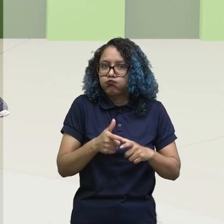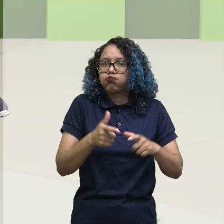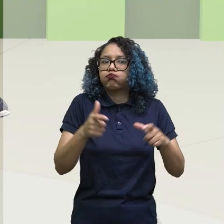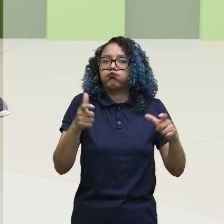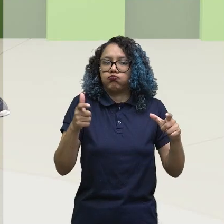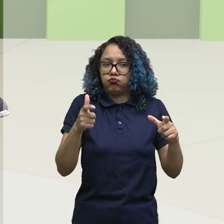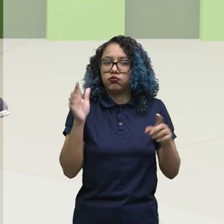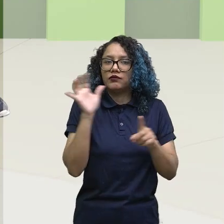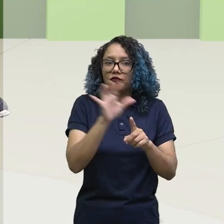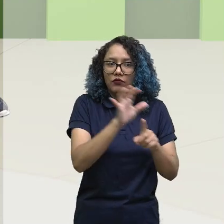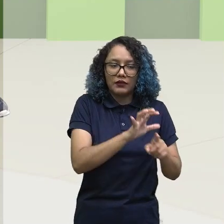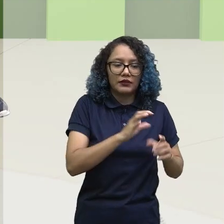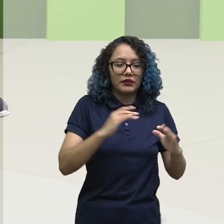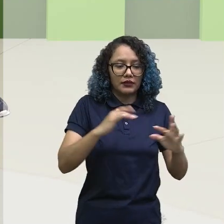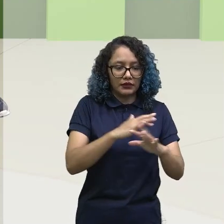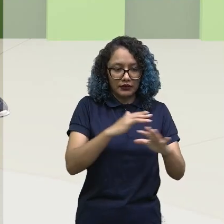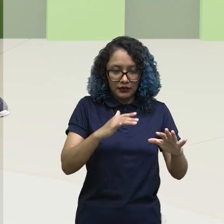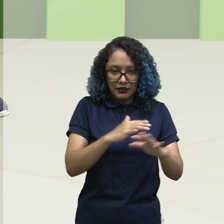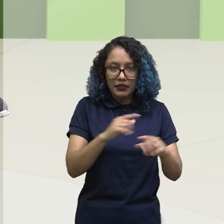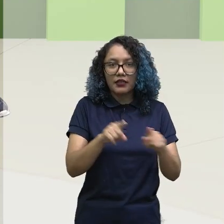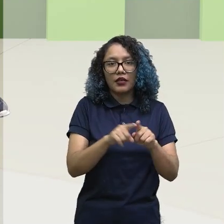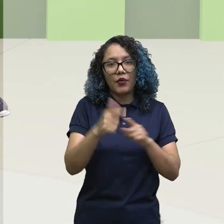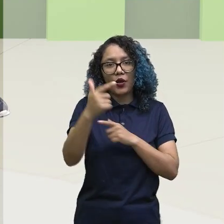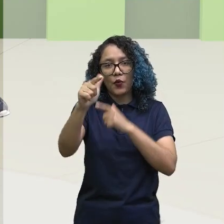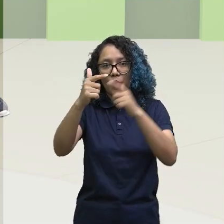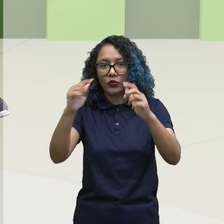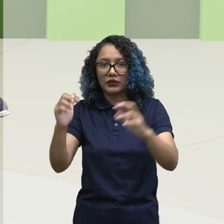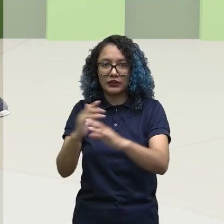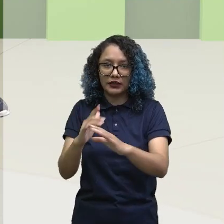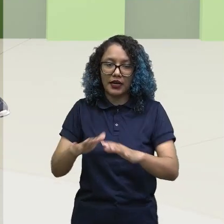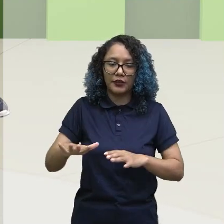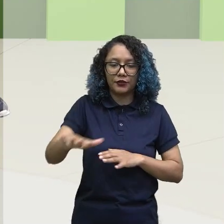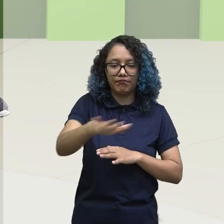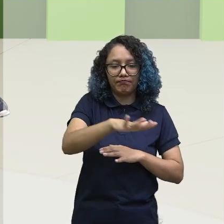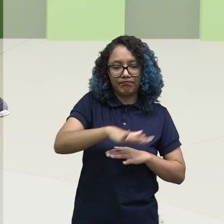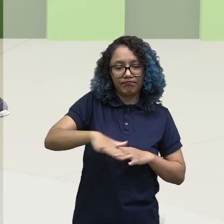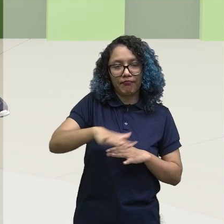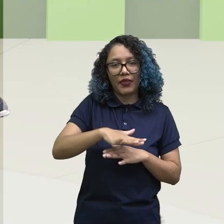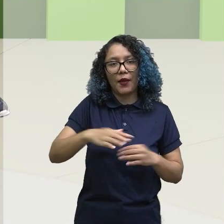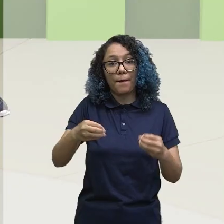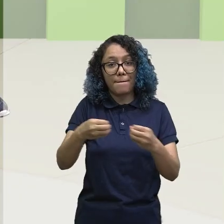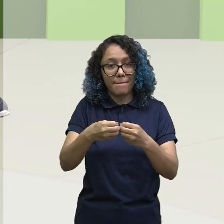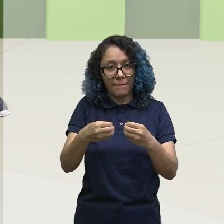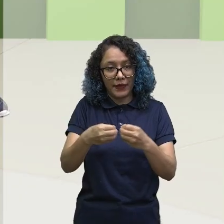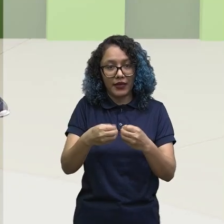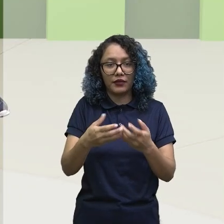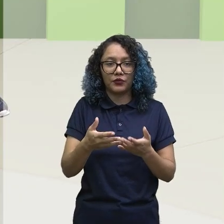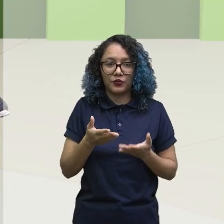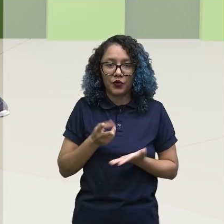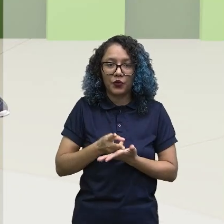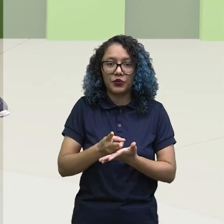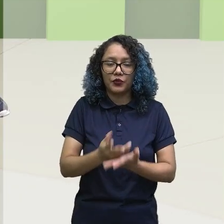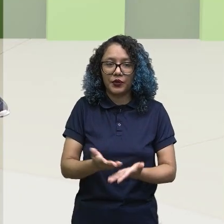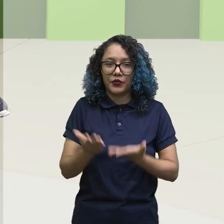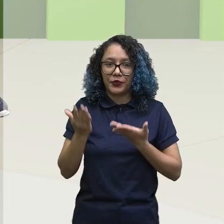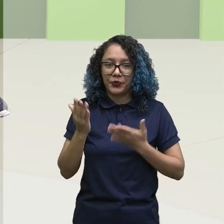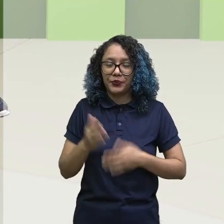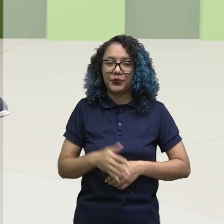só esta cidade, mas outras ao redor. Vamos ver isso mais a fundo, dê uma